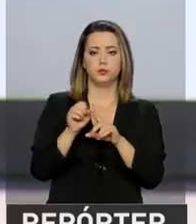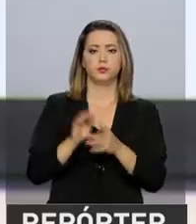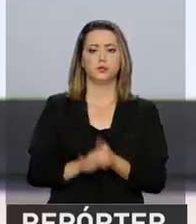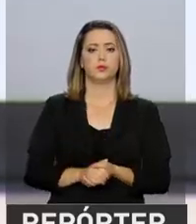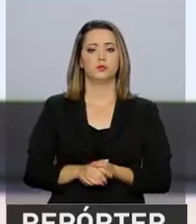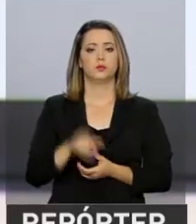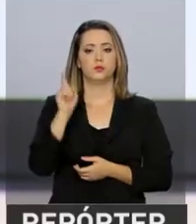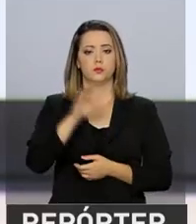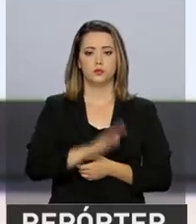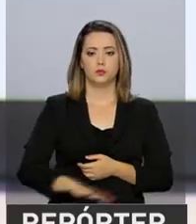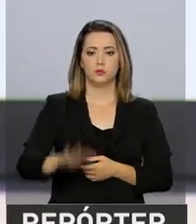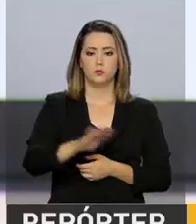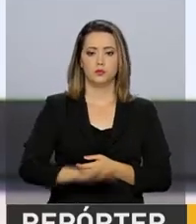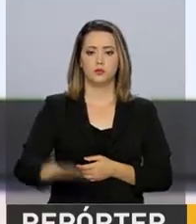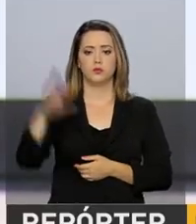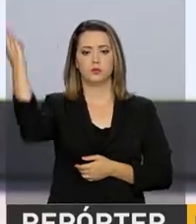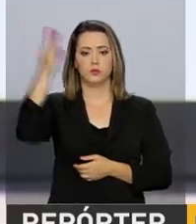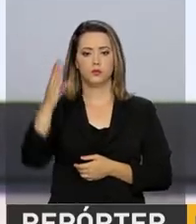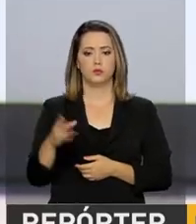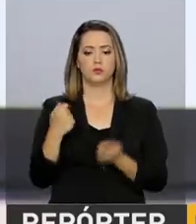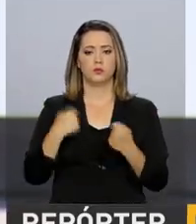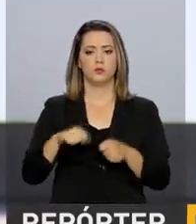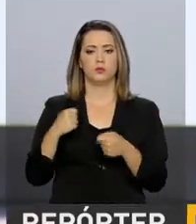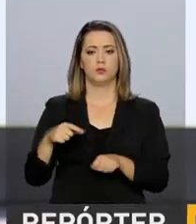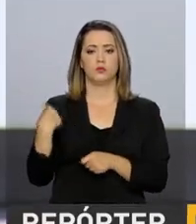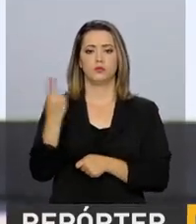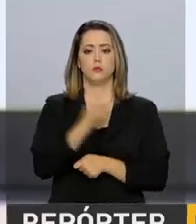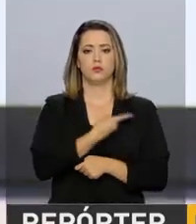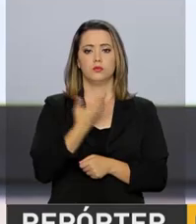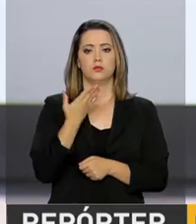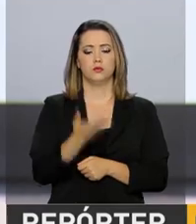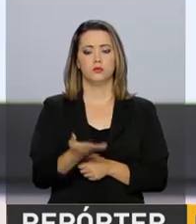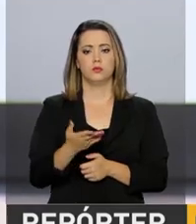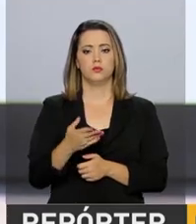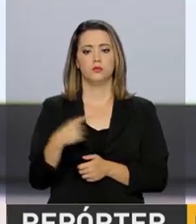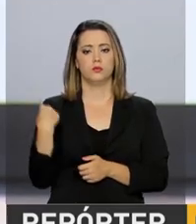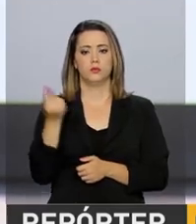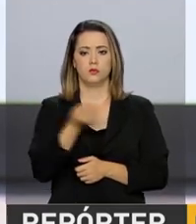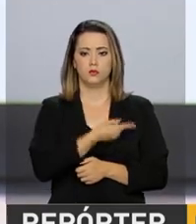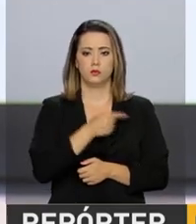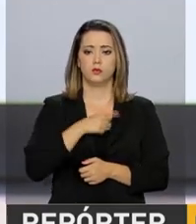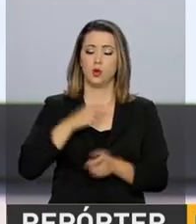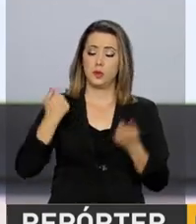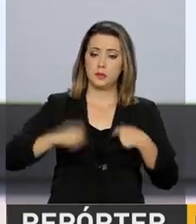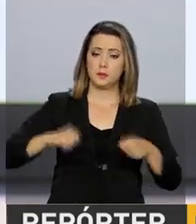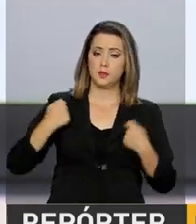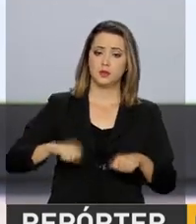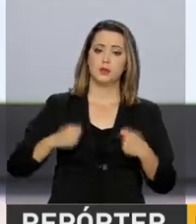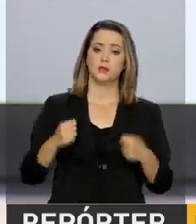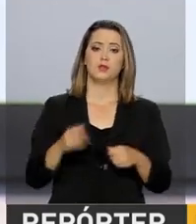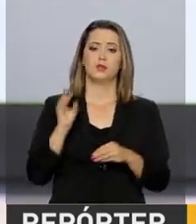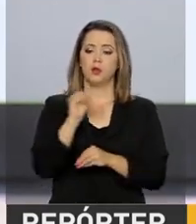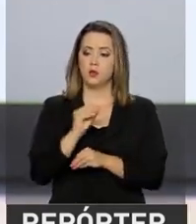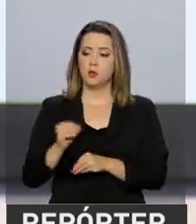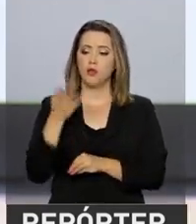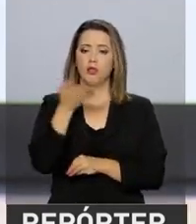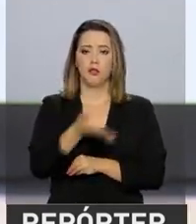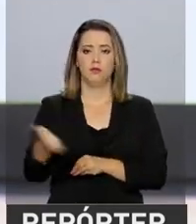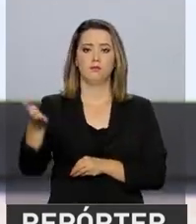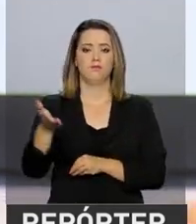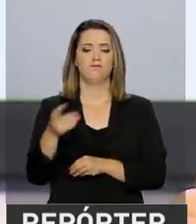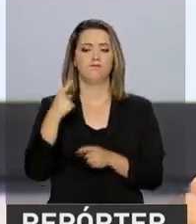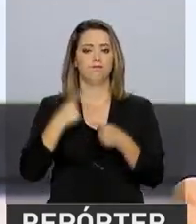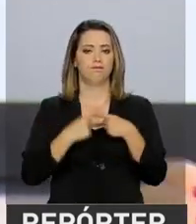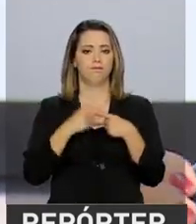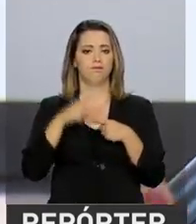as crianças brasileiras que precisam de nós. E nós temos a obrigação de cuidar delas,